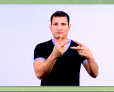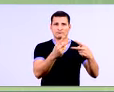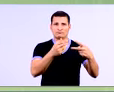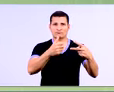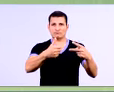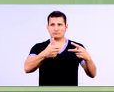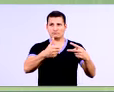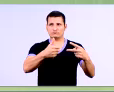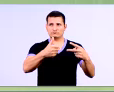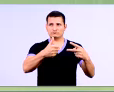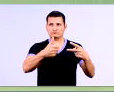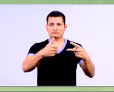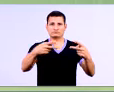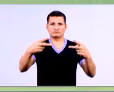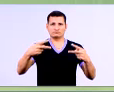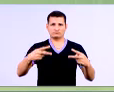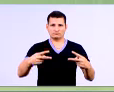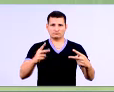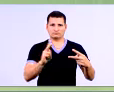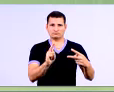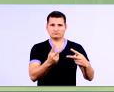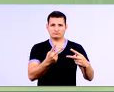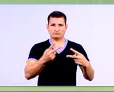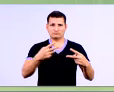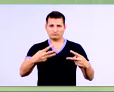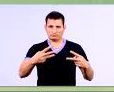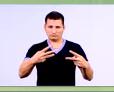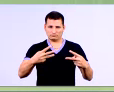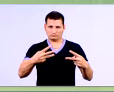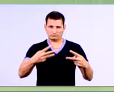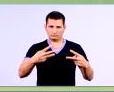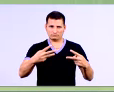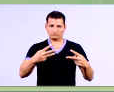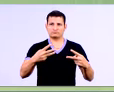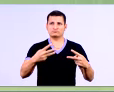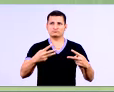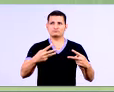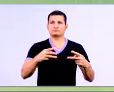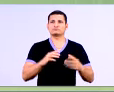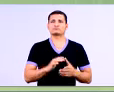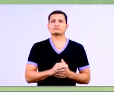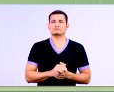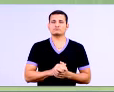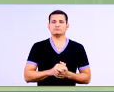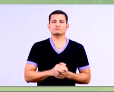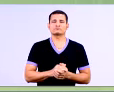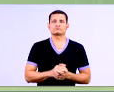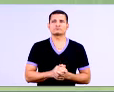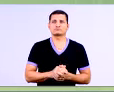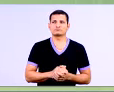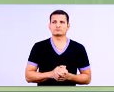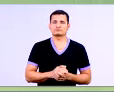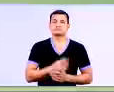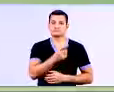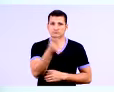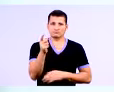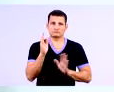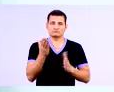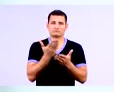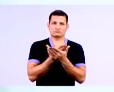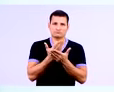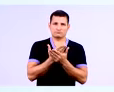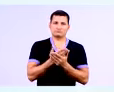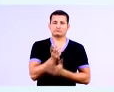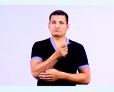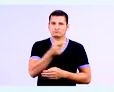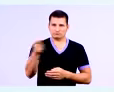e aqui o H3, que é um cabeçalho de menor importância, que acredito eu que vocês já estudaram essa